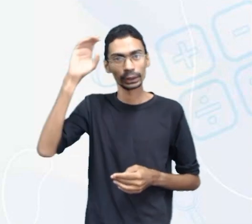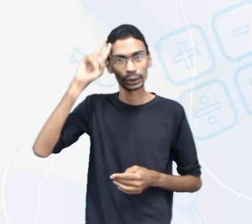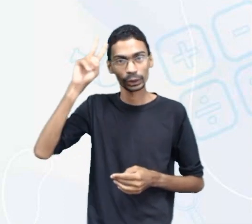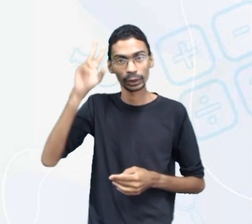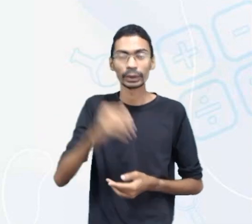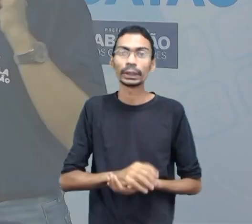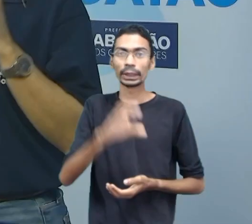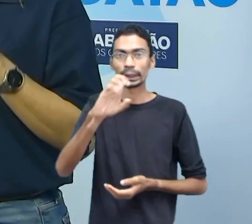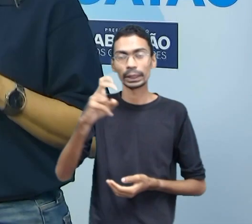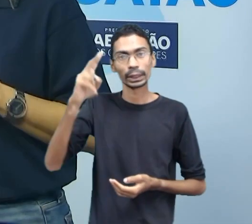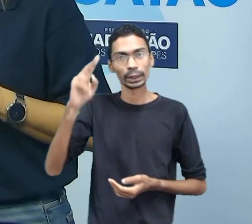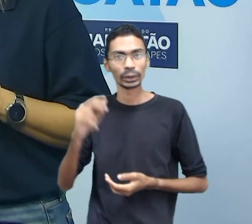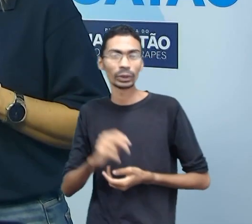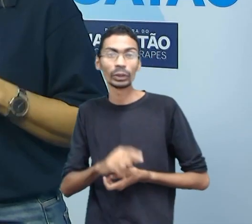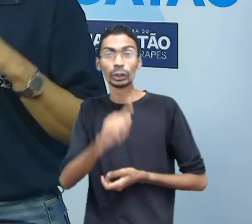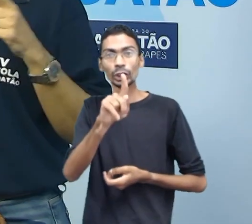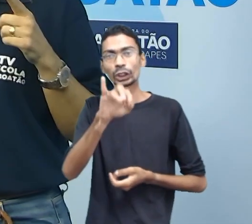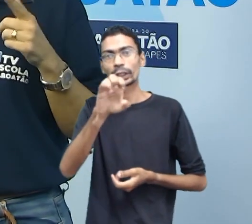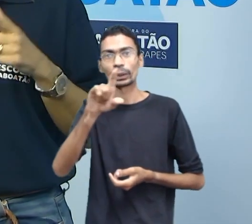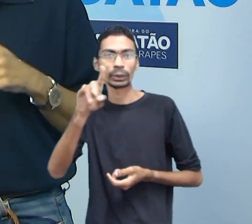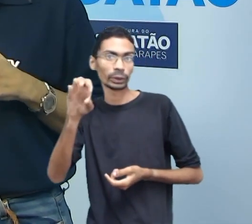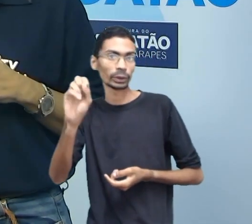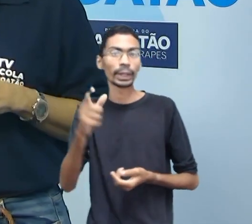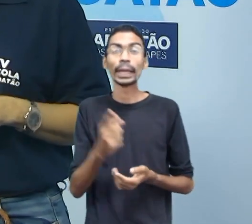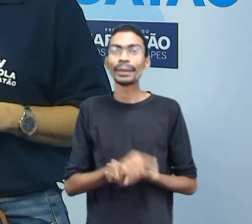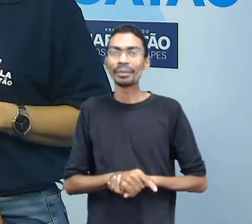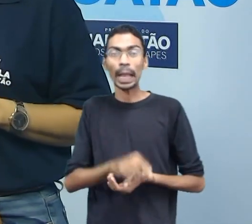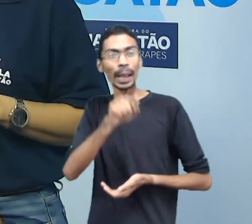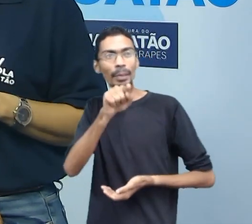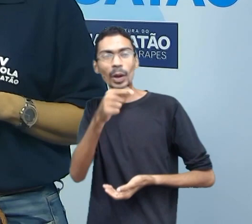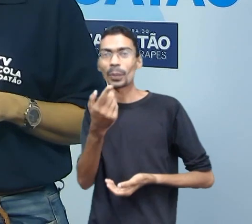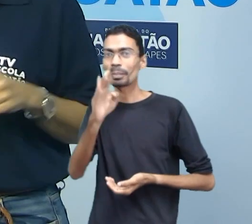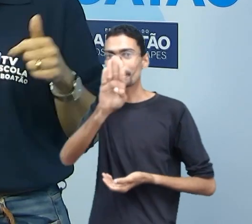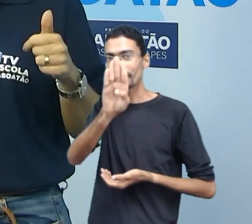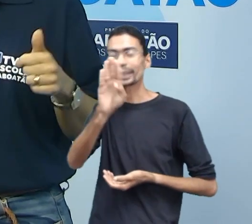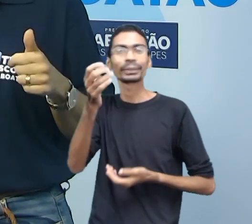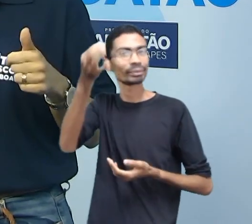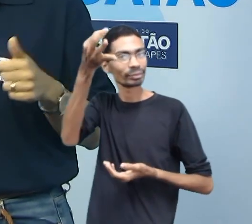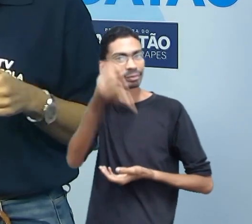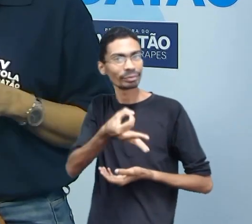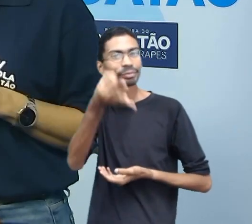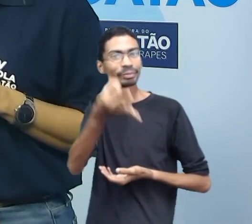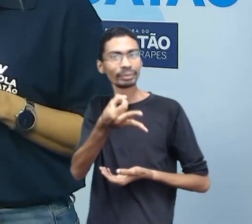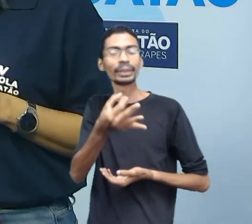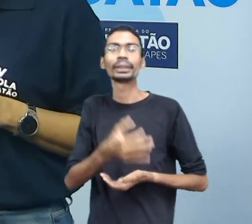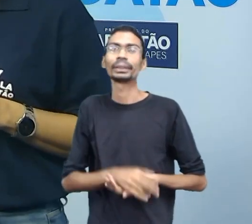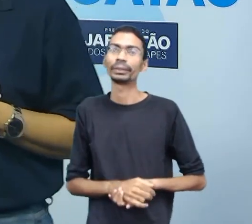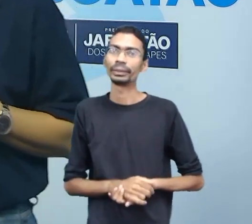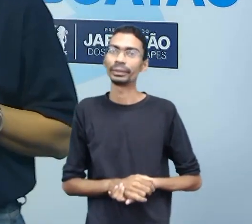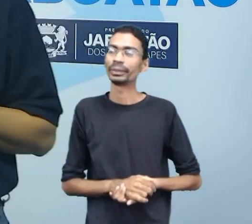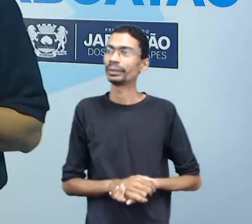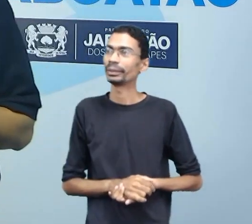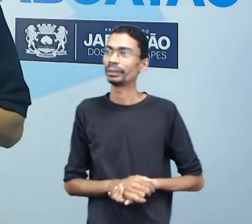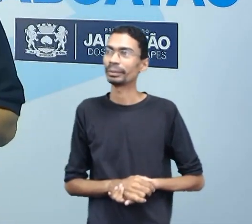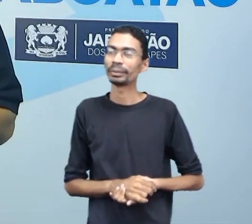geógrafo Quem marcou a letra B está correta o está de parabéns